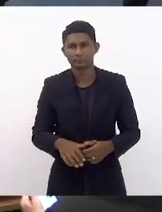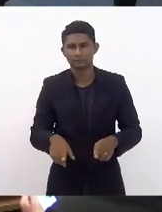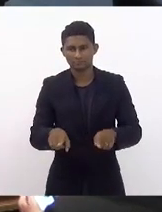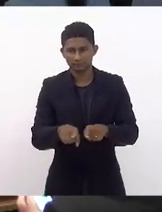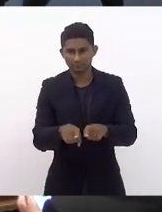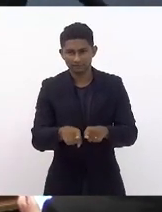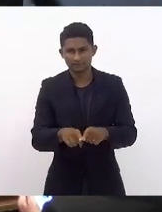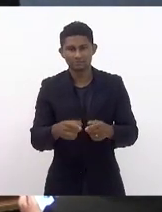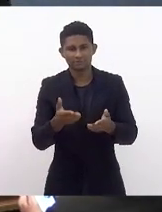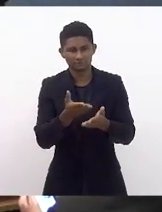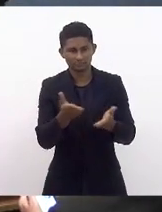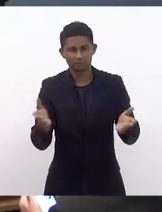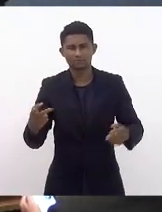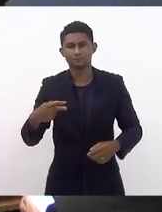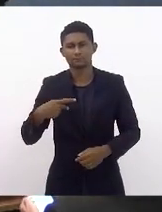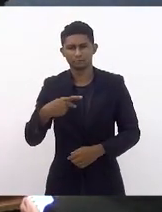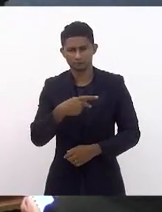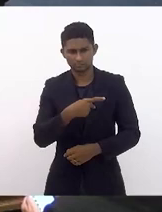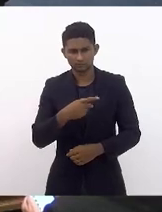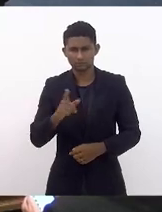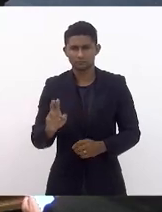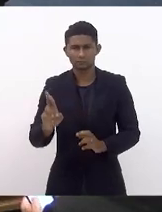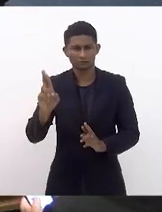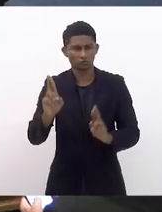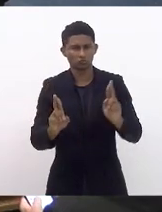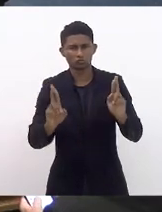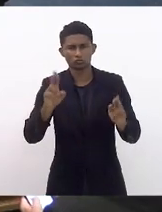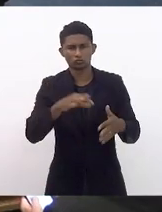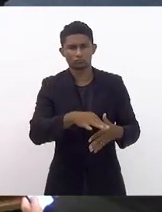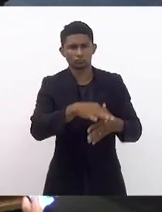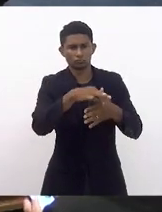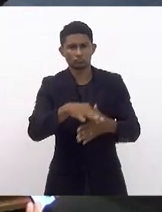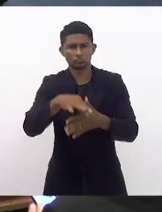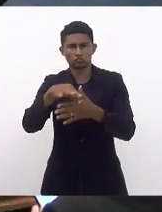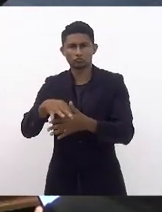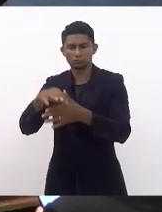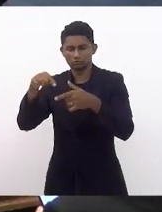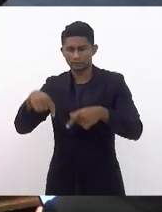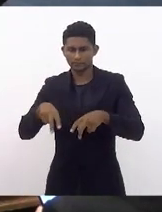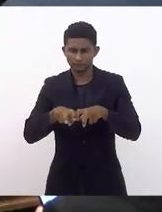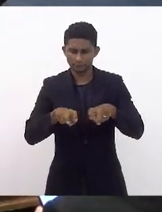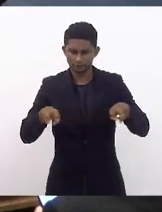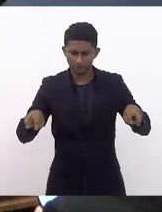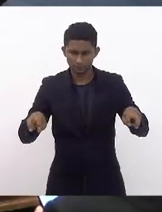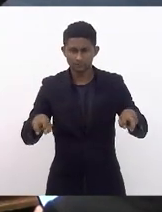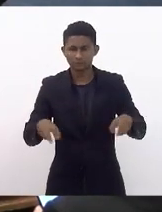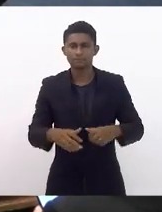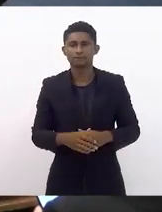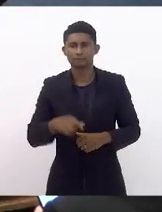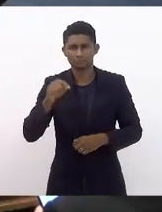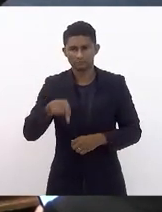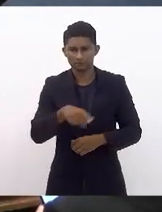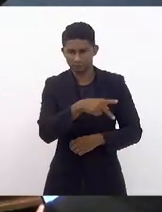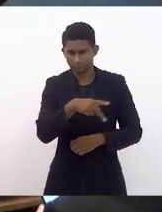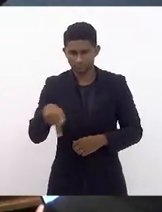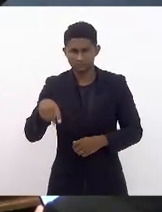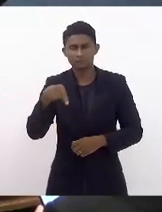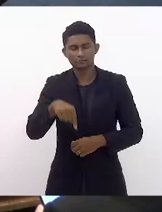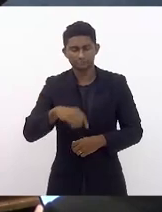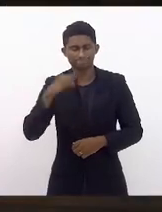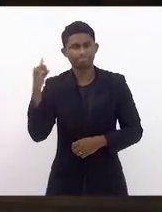ilustres pastores e líderes que têm assento à mesa que preside esta solenidade tão